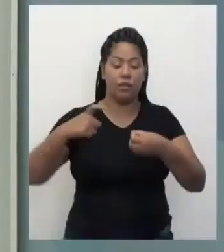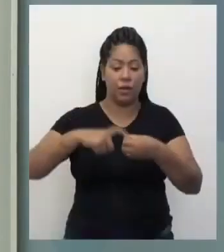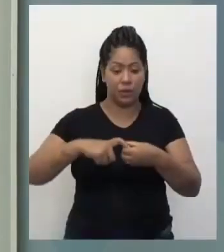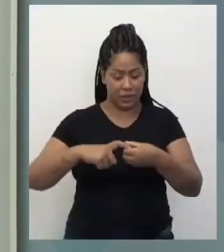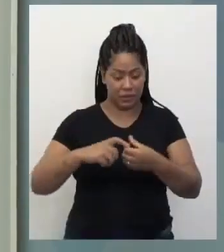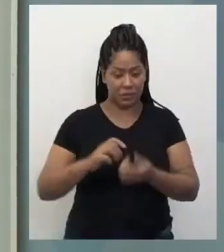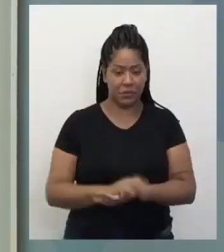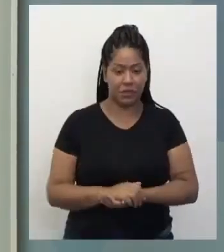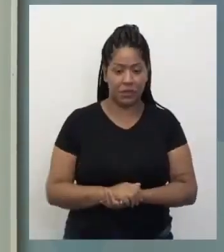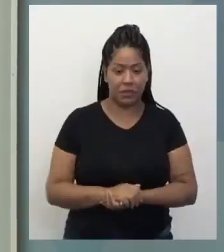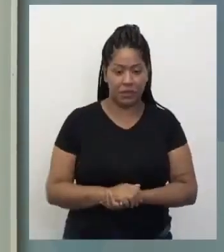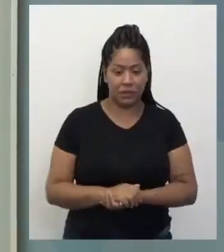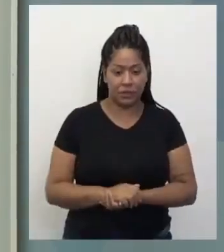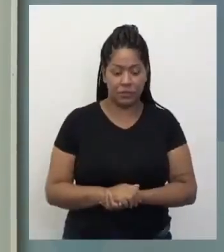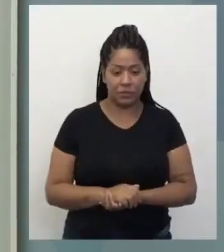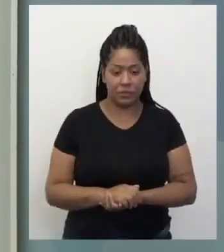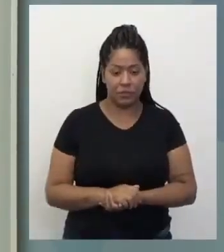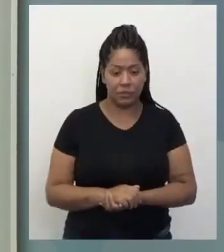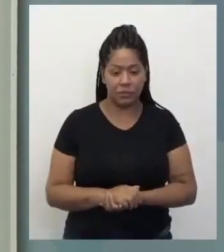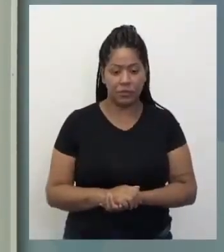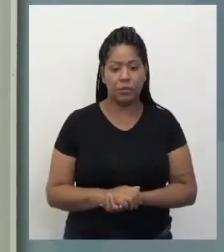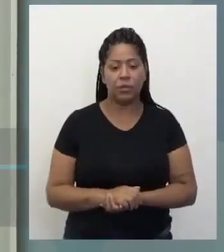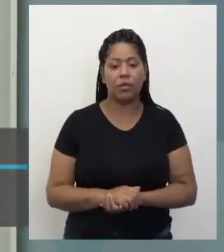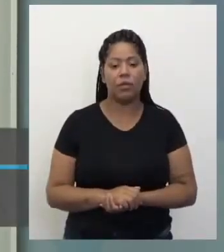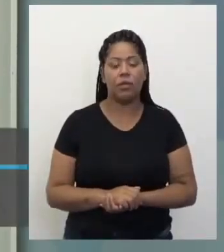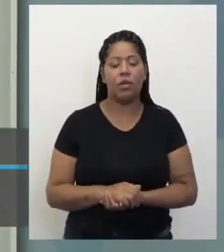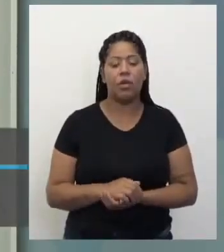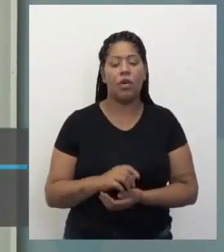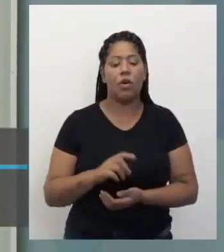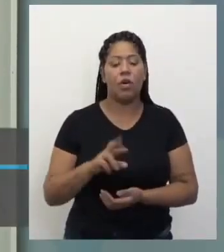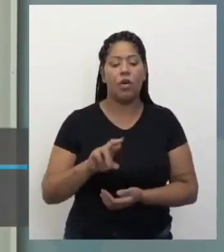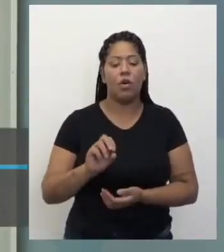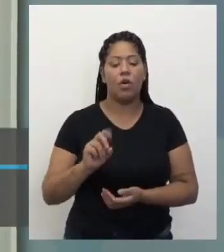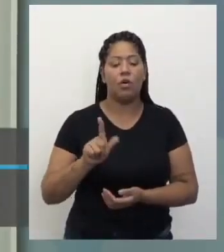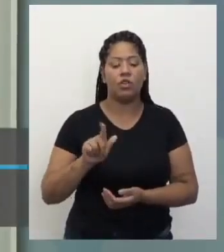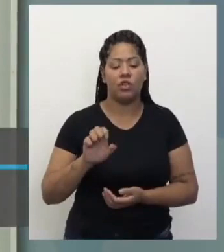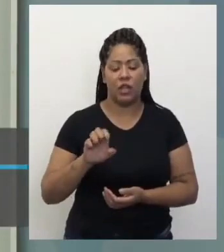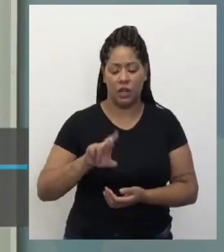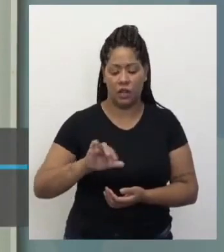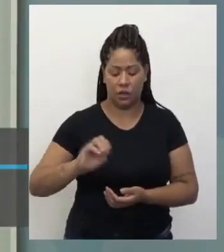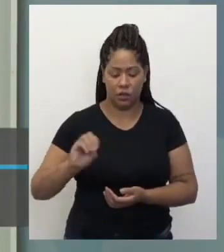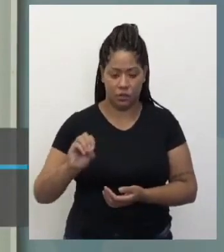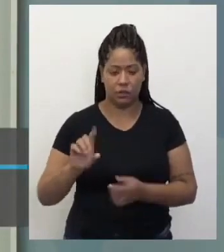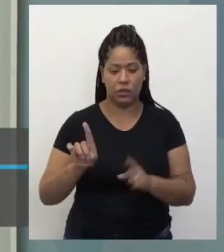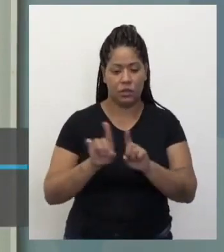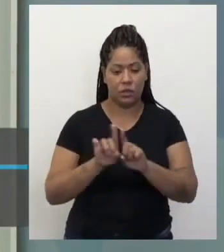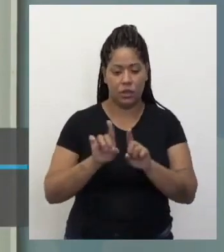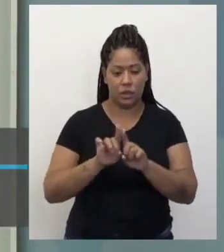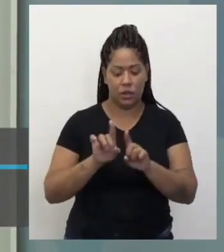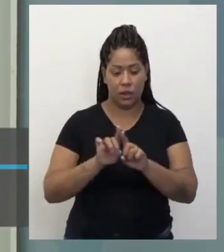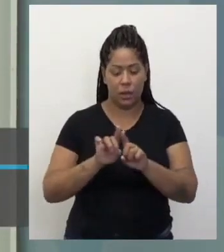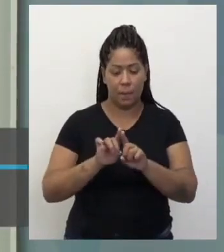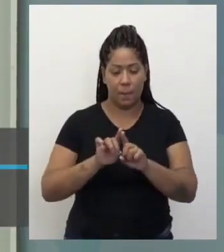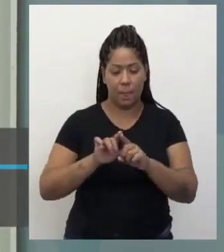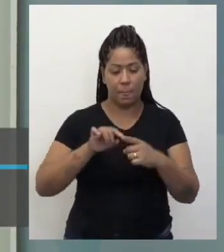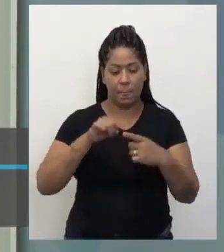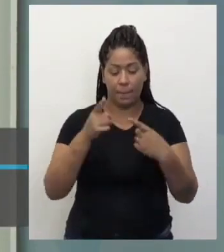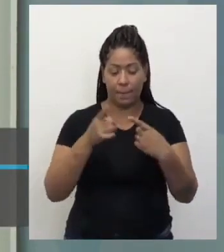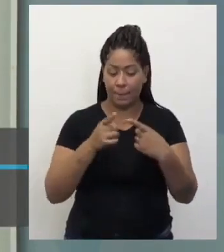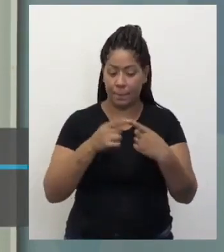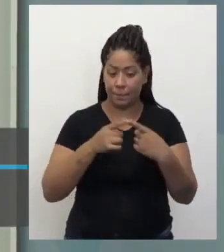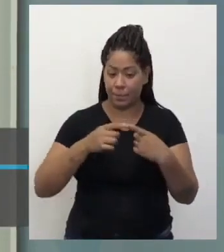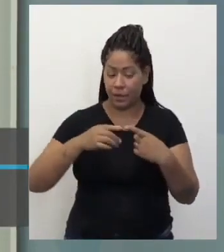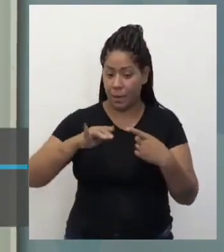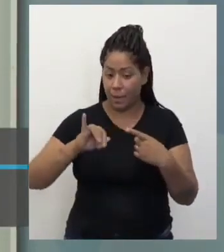Voltamos. Pro Kleber, pro Rogério, pro Maria Isabel, responderam bizantina e medieval.